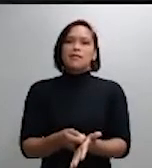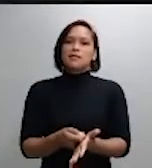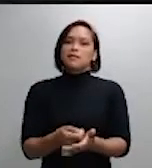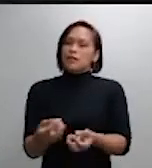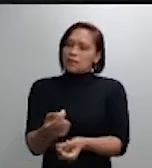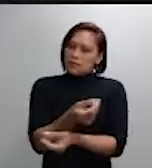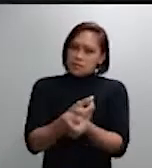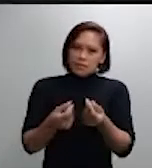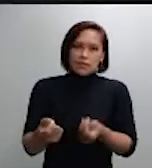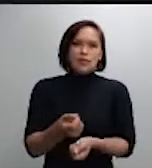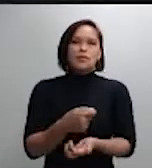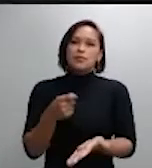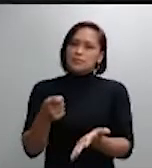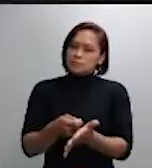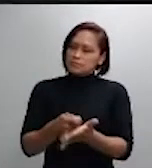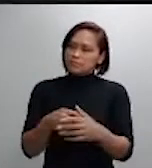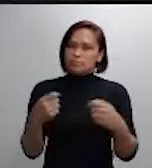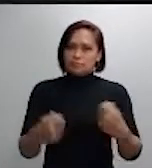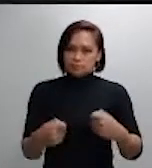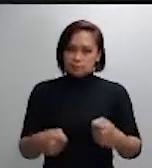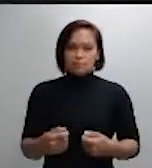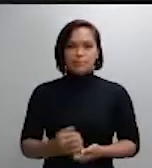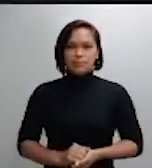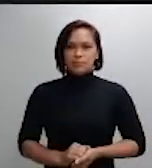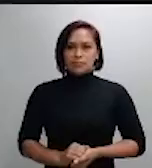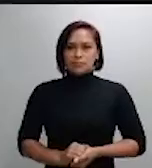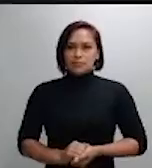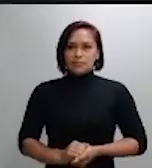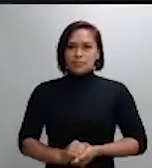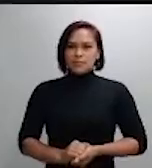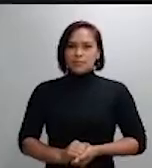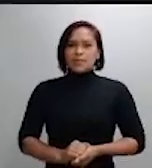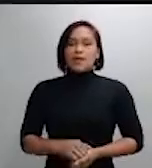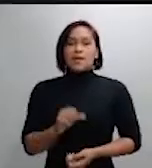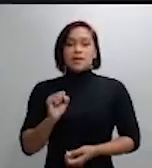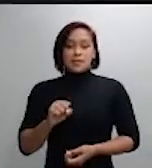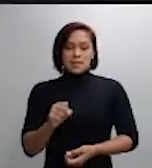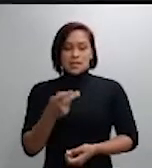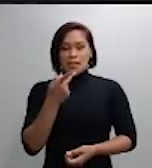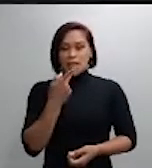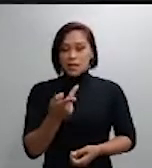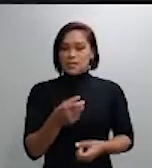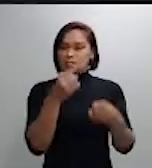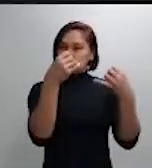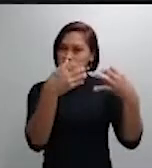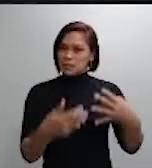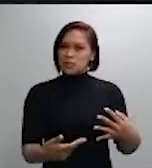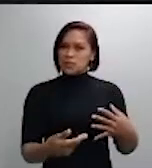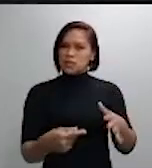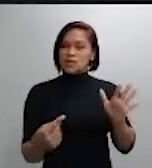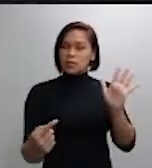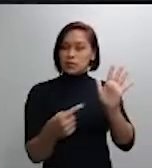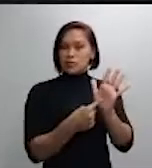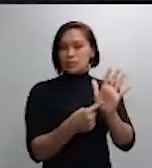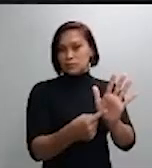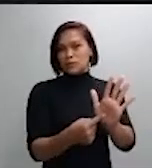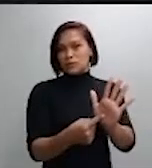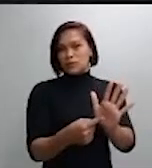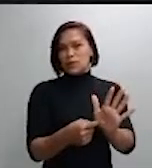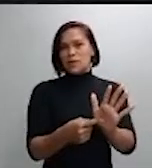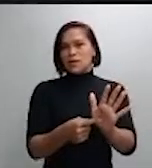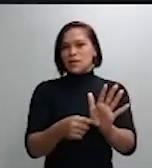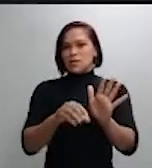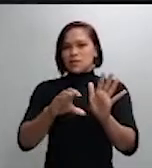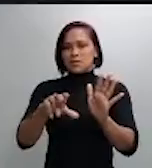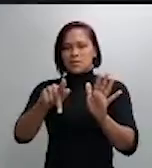E este certamente foi, esta foi certamente um dos objetivos do CPC. Quando o